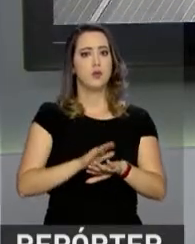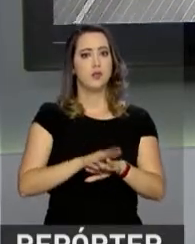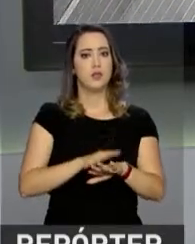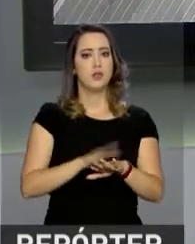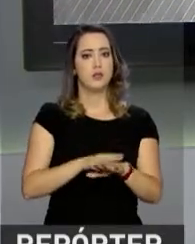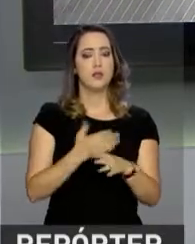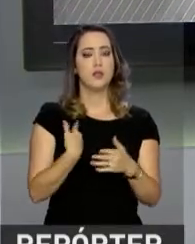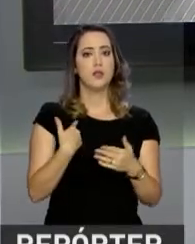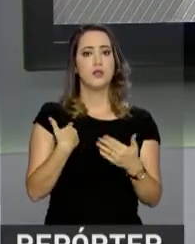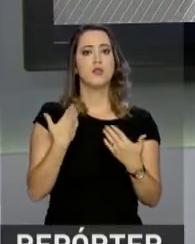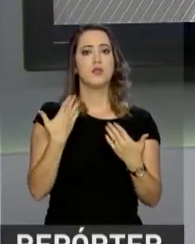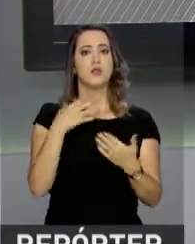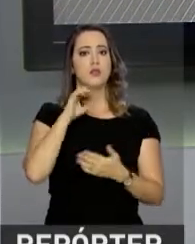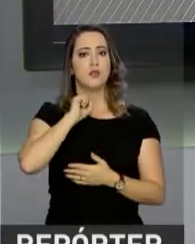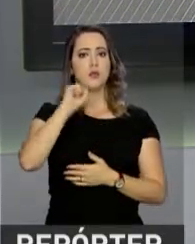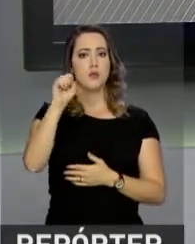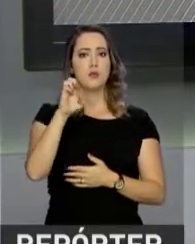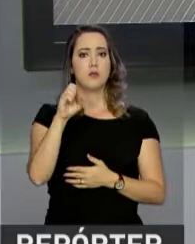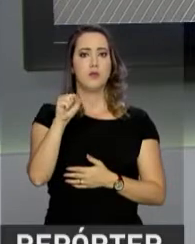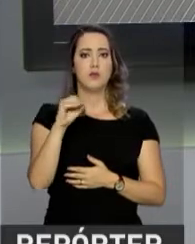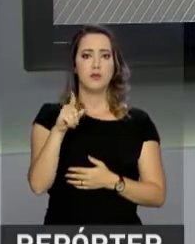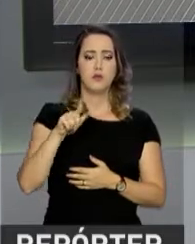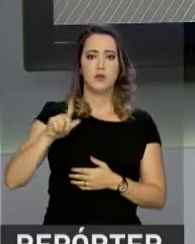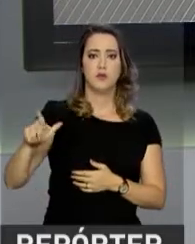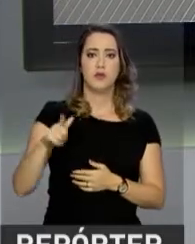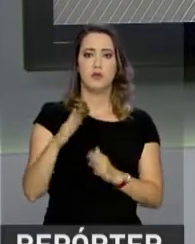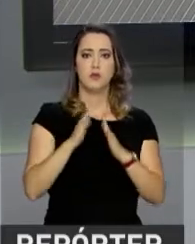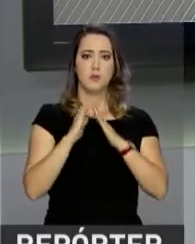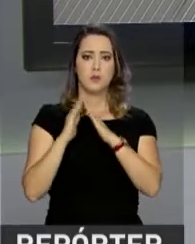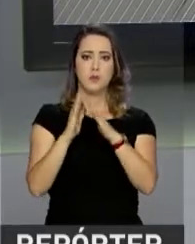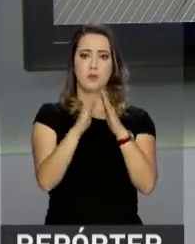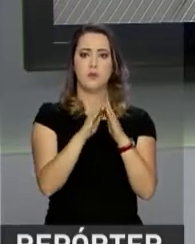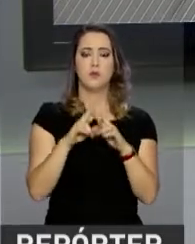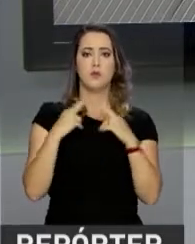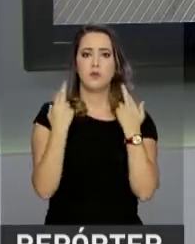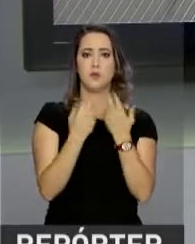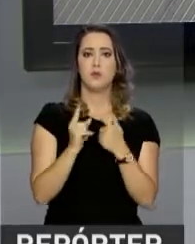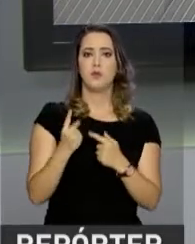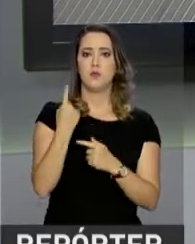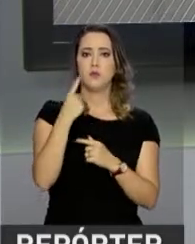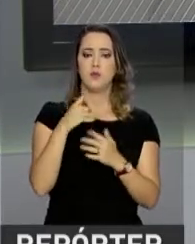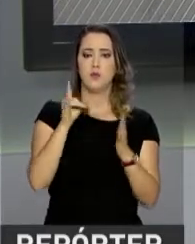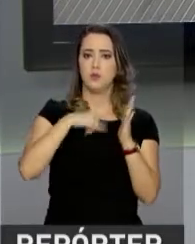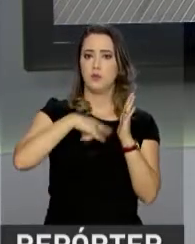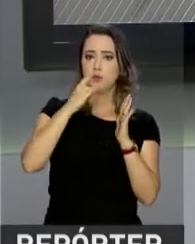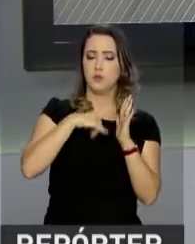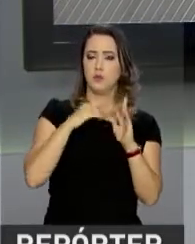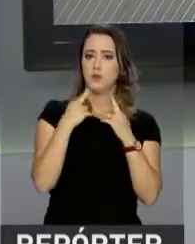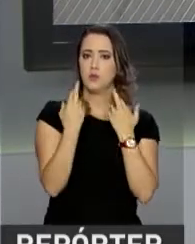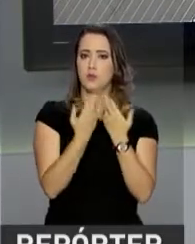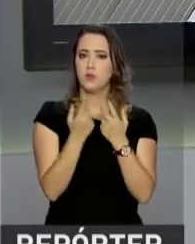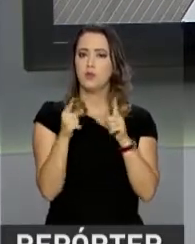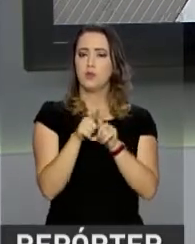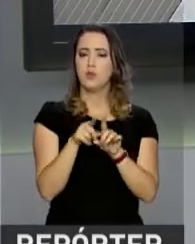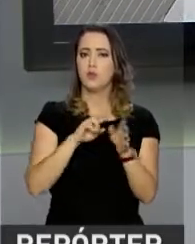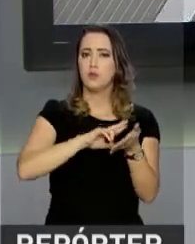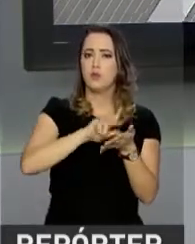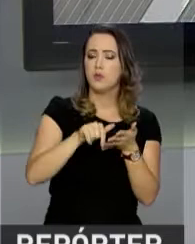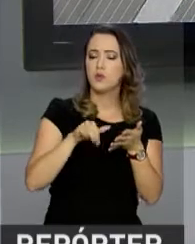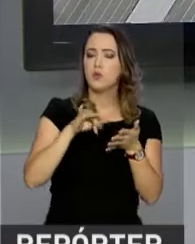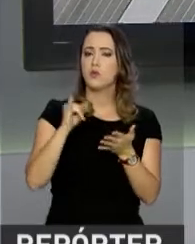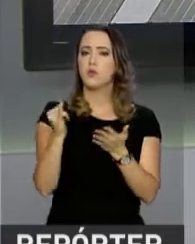da guia de abril do e social doméstico o documento reúne em uma única guia as contribuições fiscais trabalhistas e